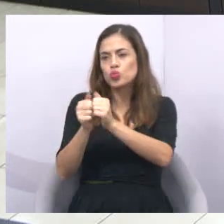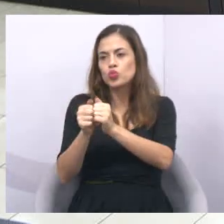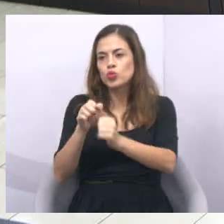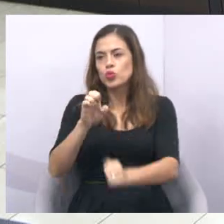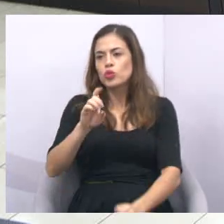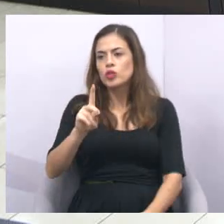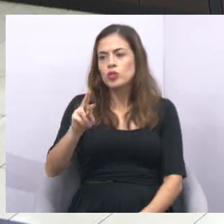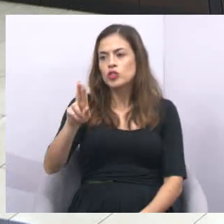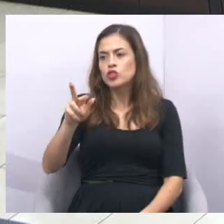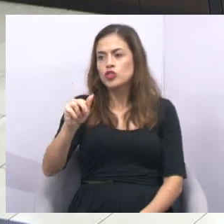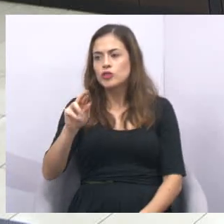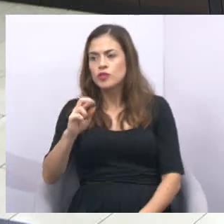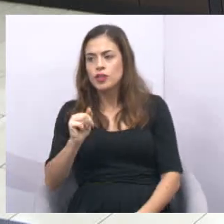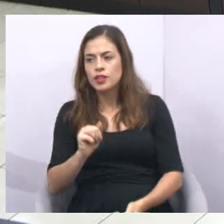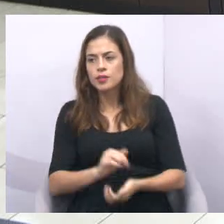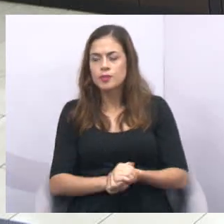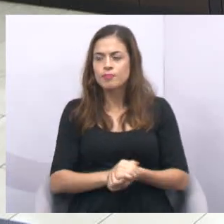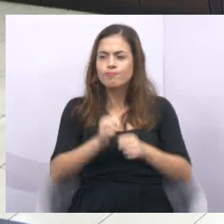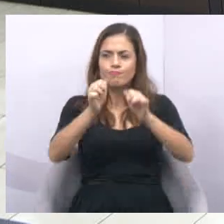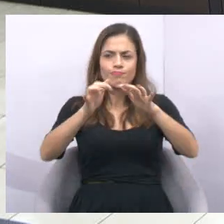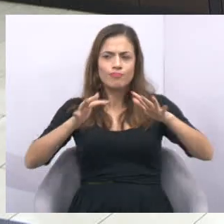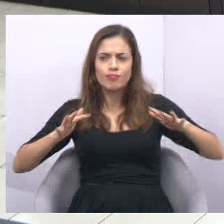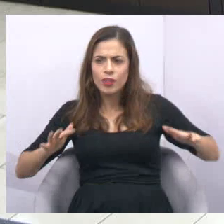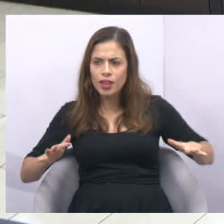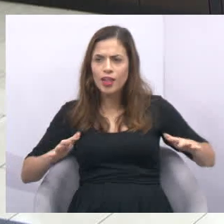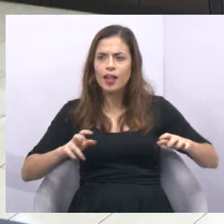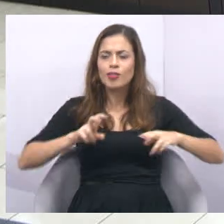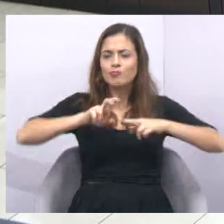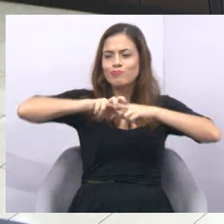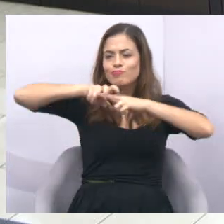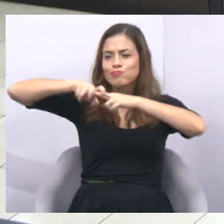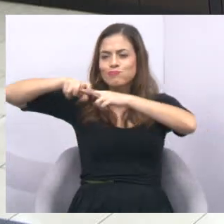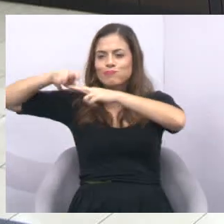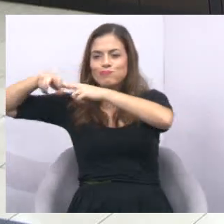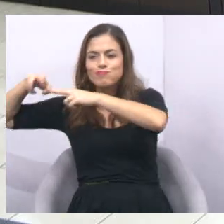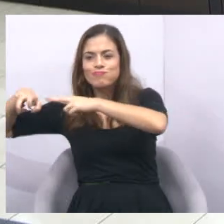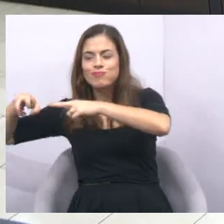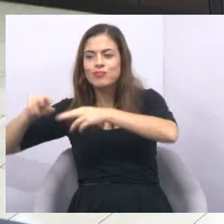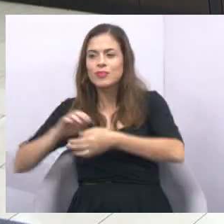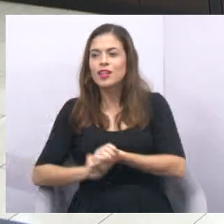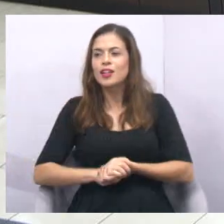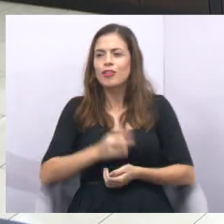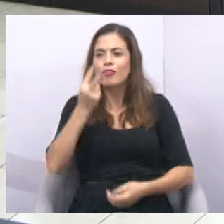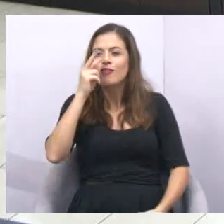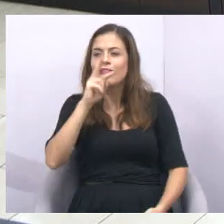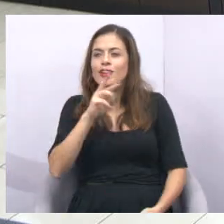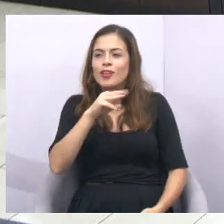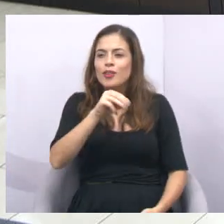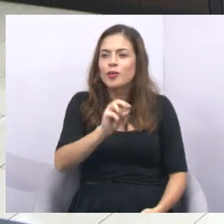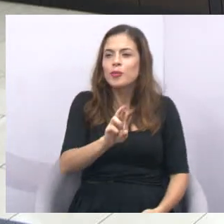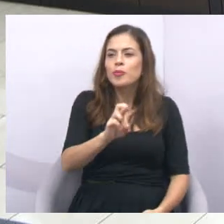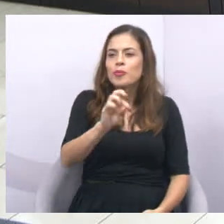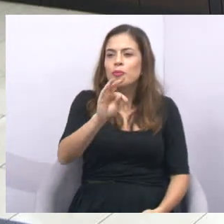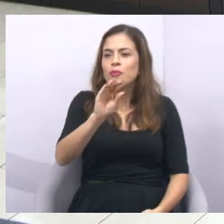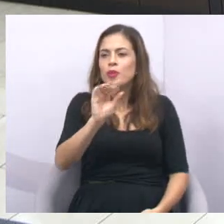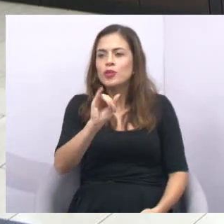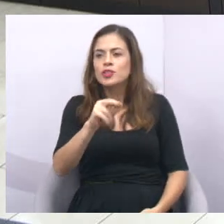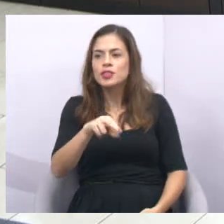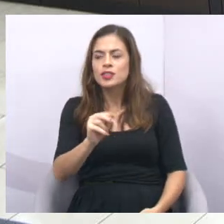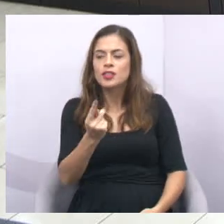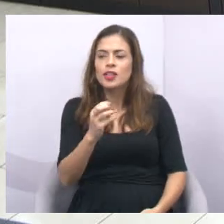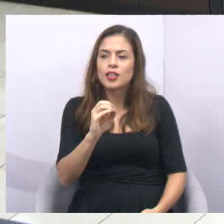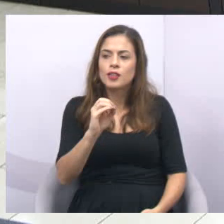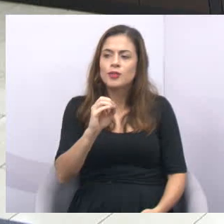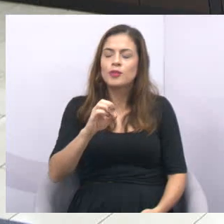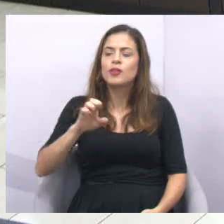nosso plenário, pode ser até chamado de uma arquibancada, que eu vejo aqui o Monstrinho, o Edson